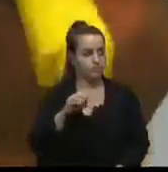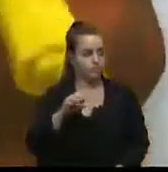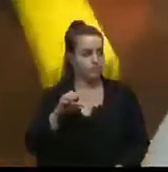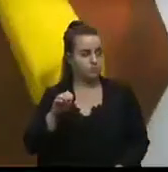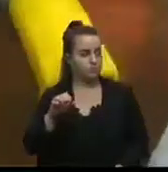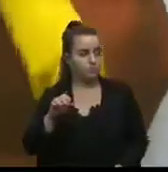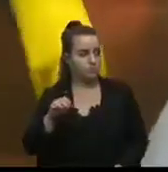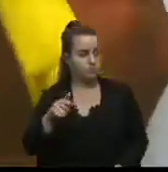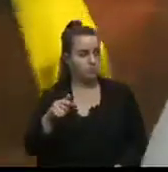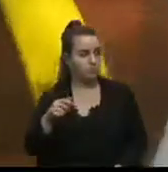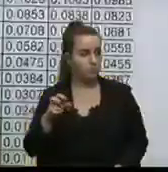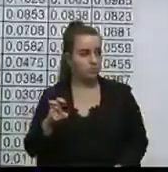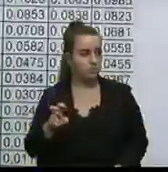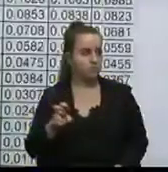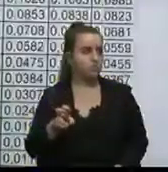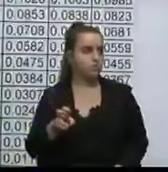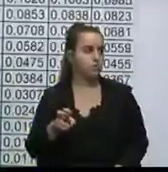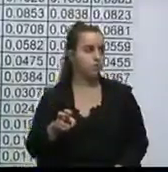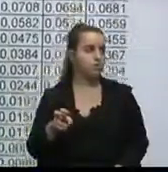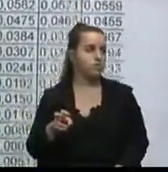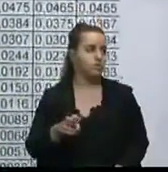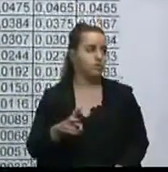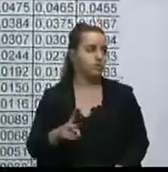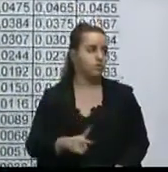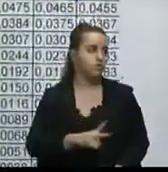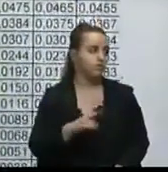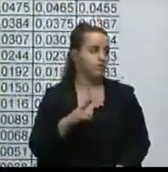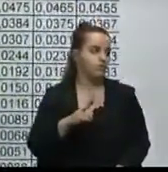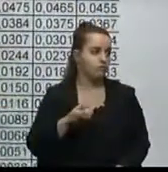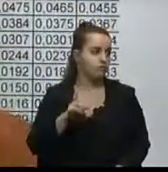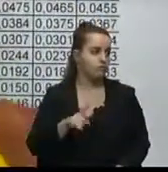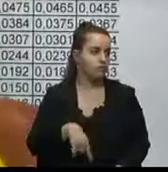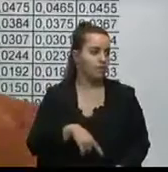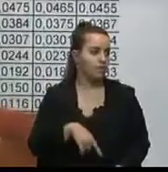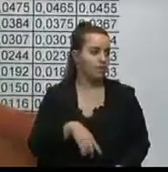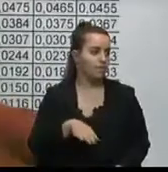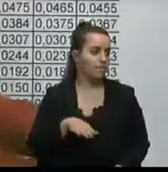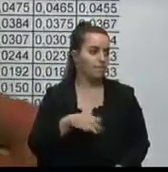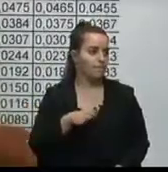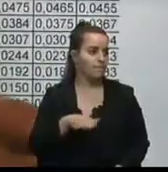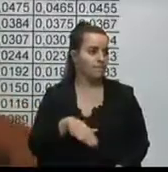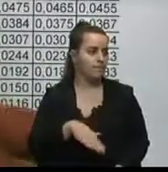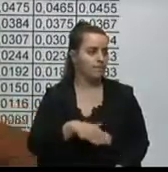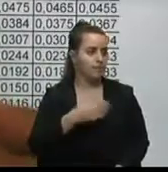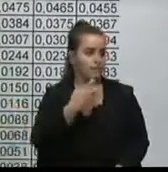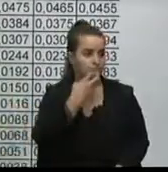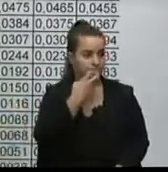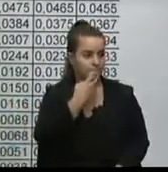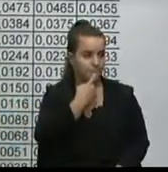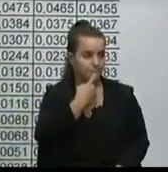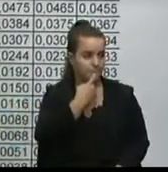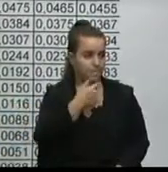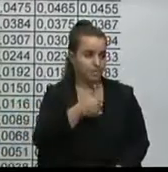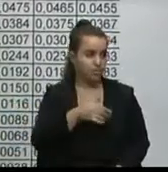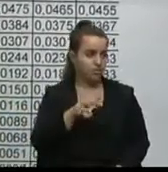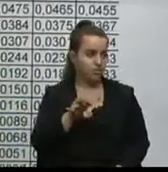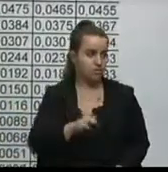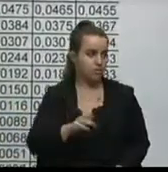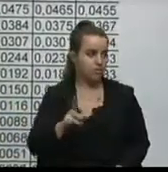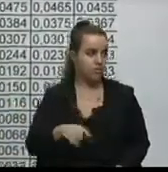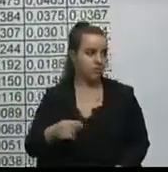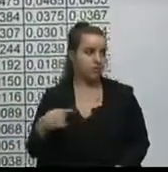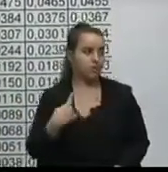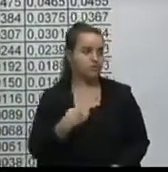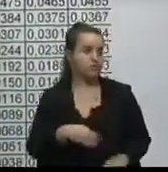0,5, no cruzamento o valor será o mais aproximado de 2%, que é o nosso nível